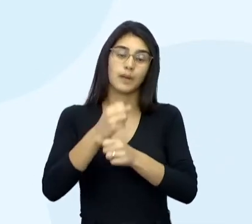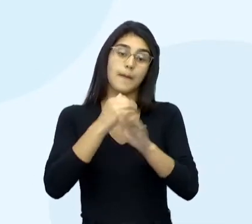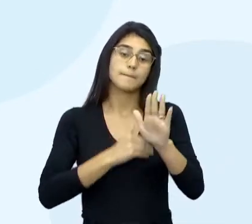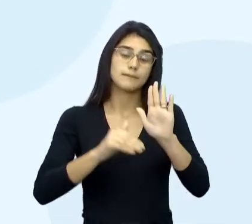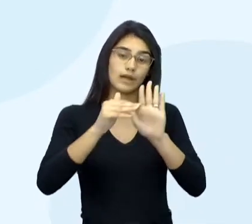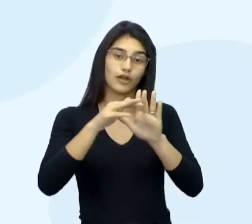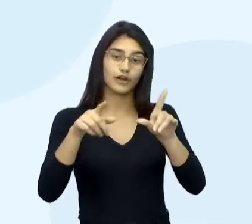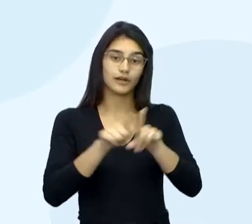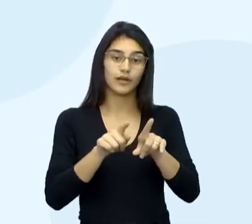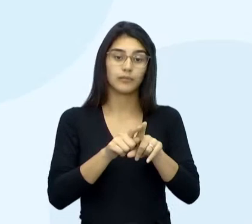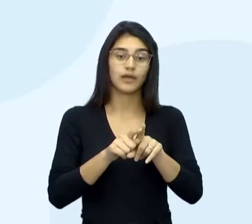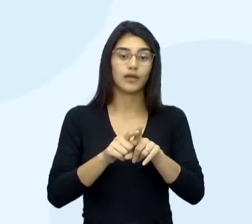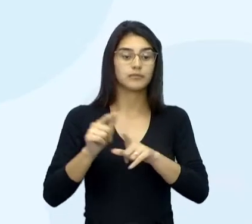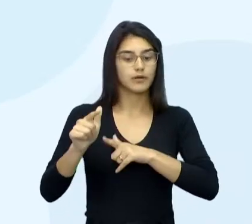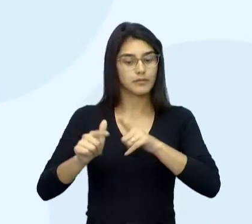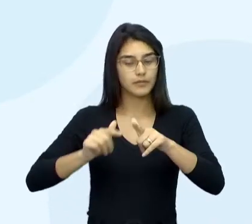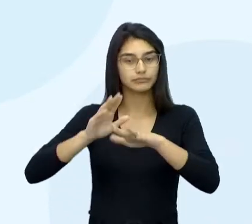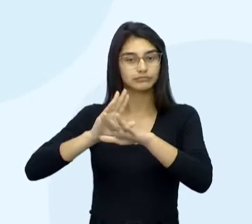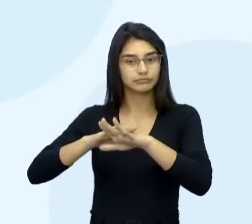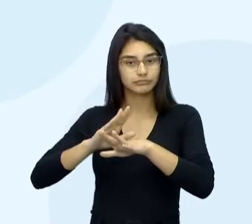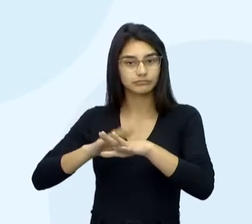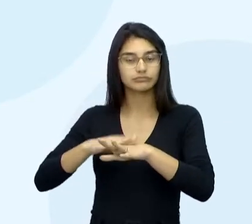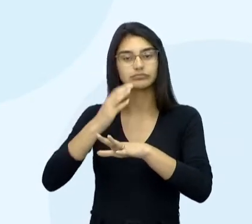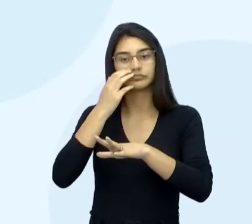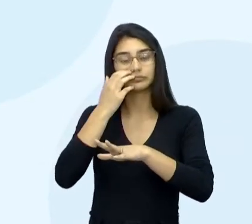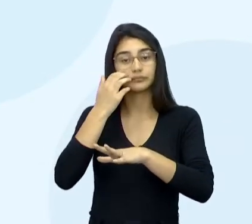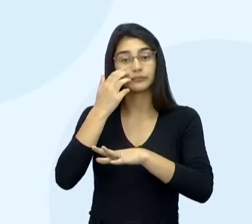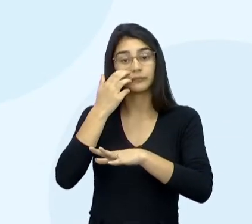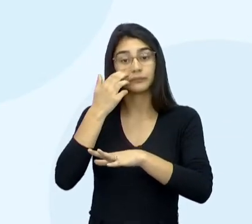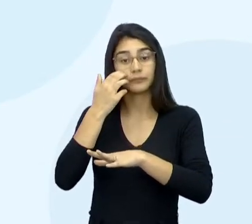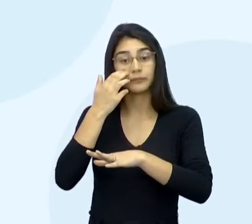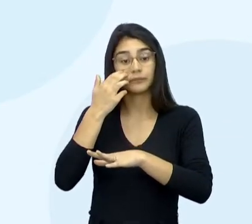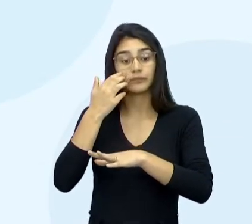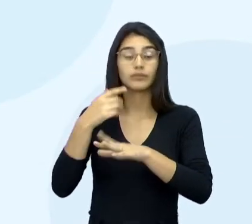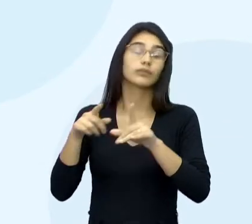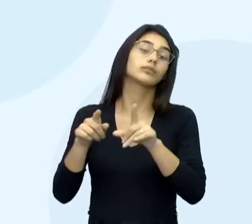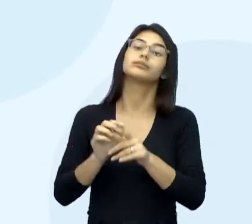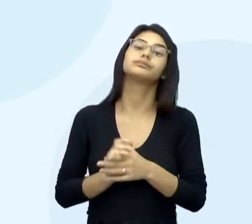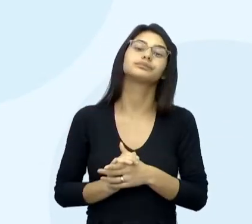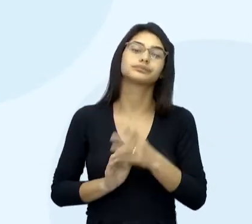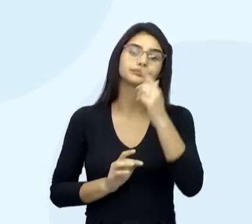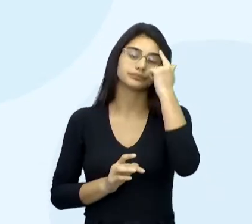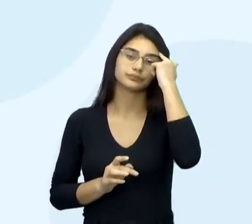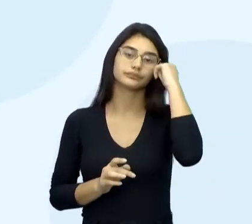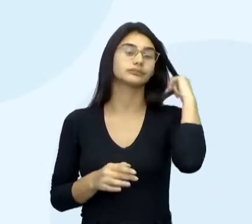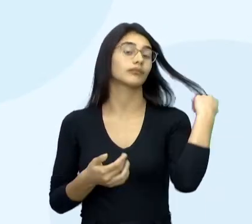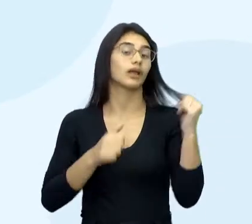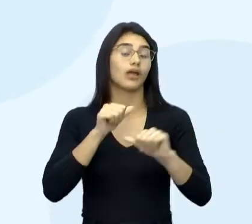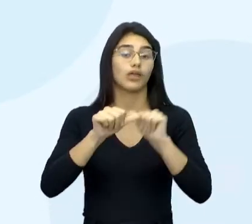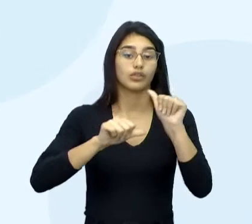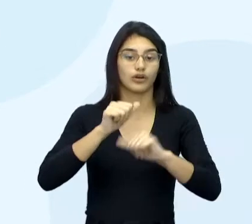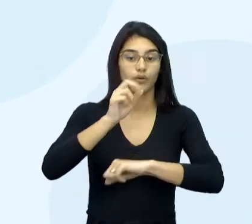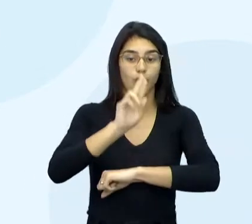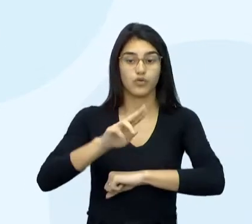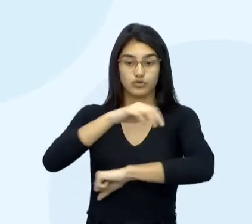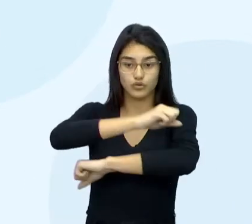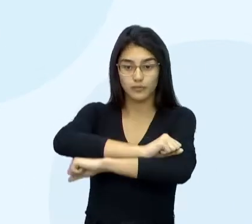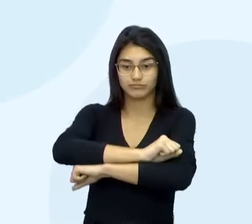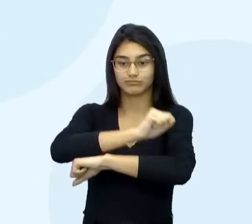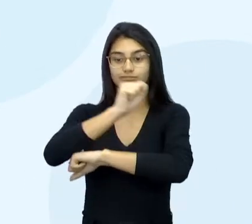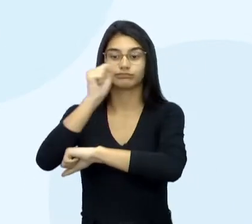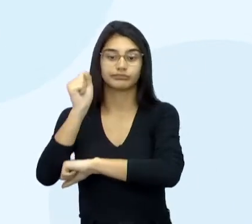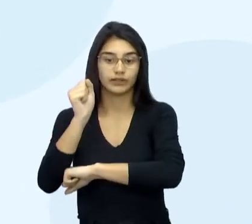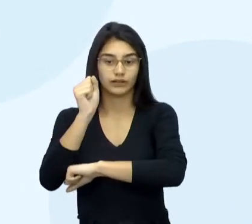maior o trabalho realizado e mais eficiente, então, se torna aí o uso da alavanca. Está na figura